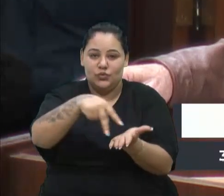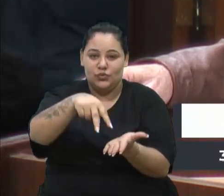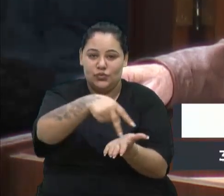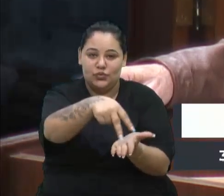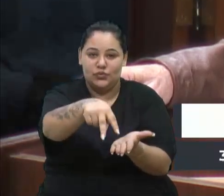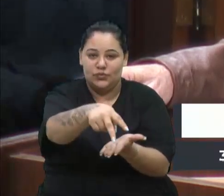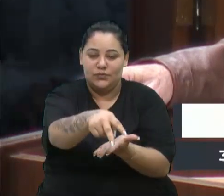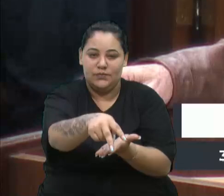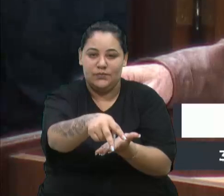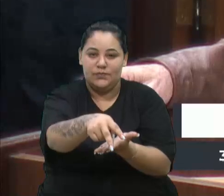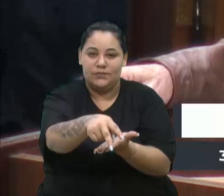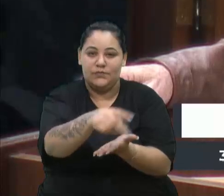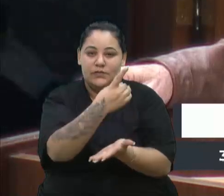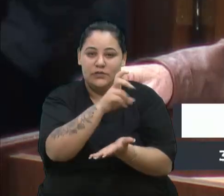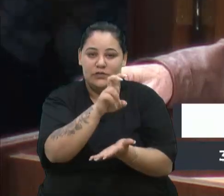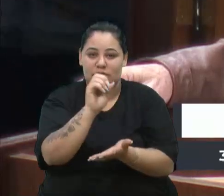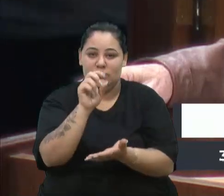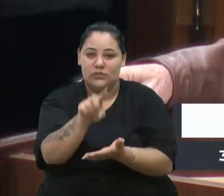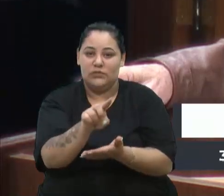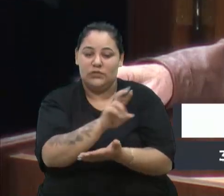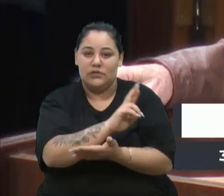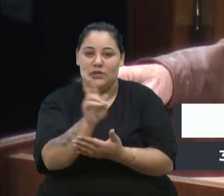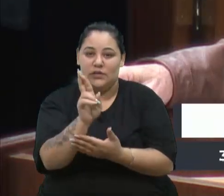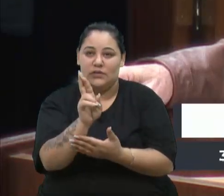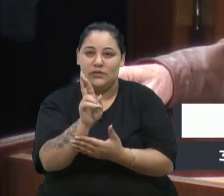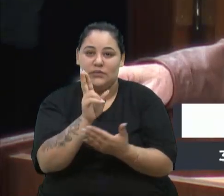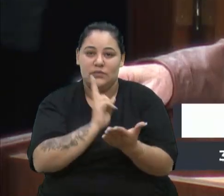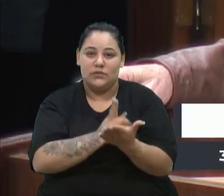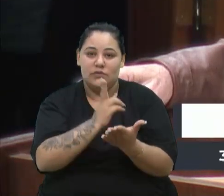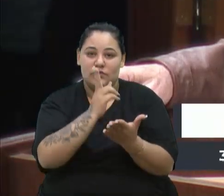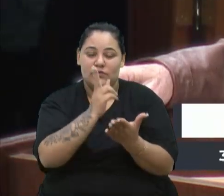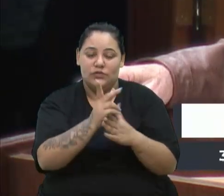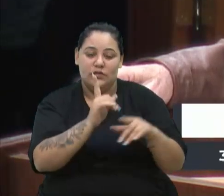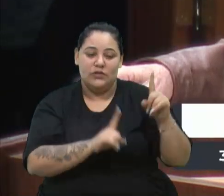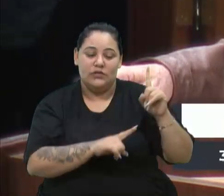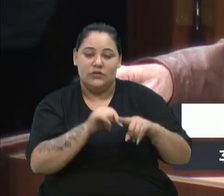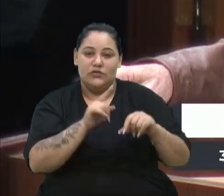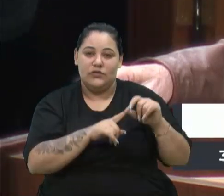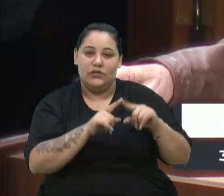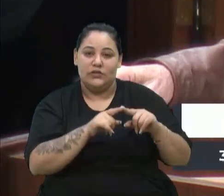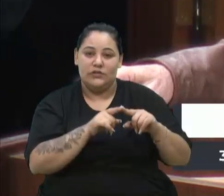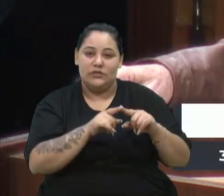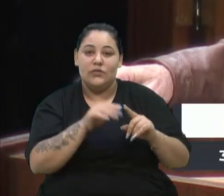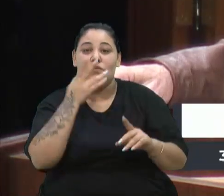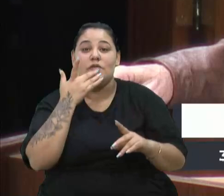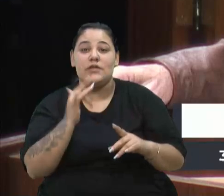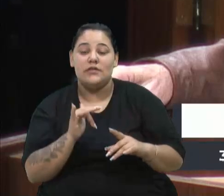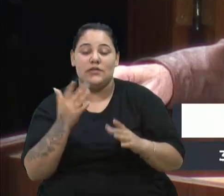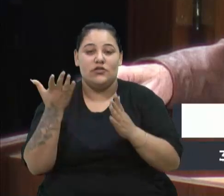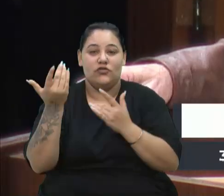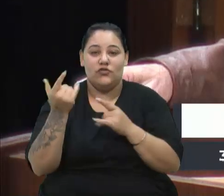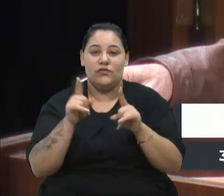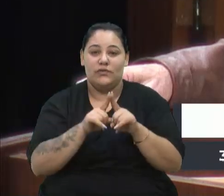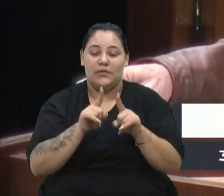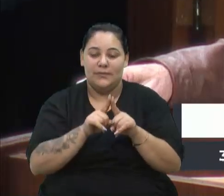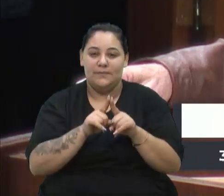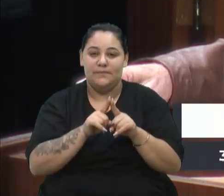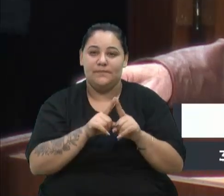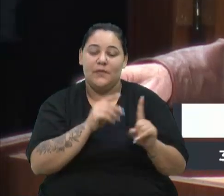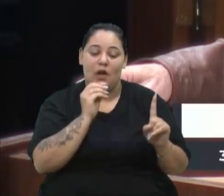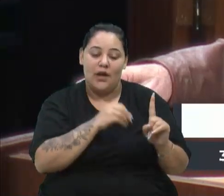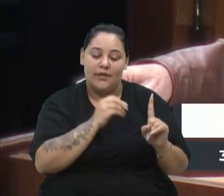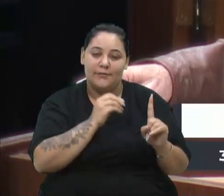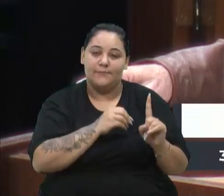emenda de R$150 mil para seguirem as atividades com crianças e adolescentes carentes na Estação